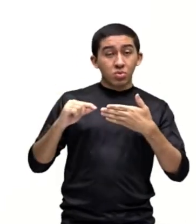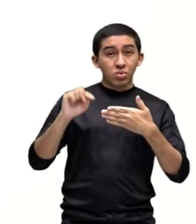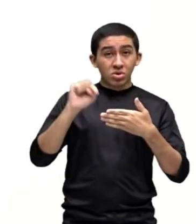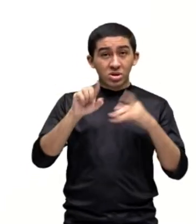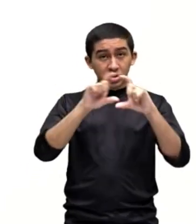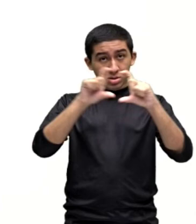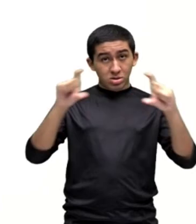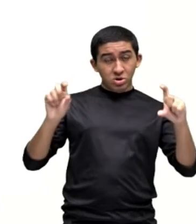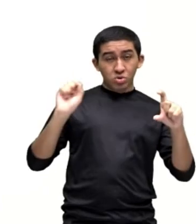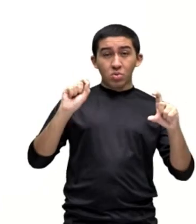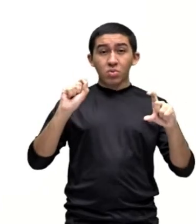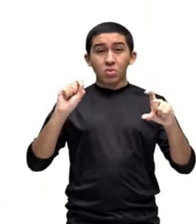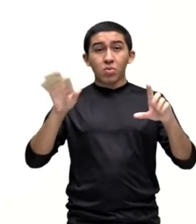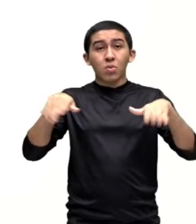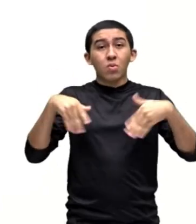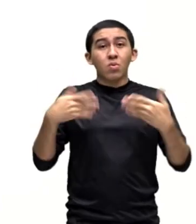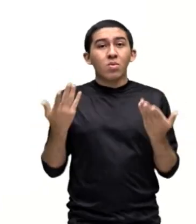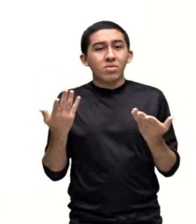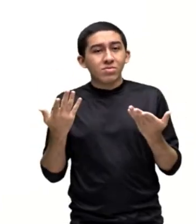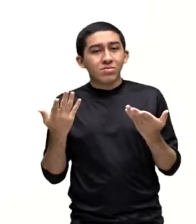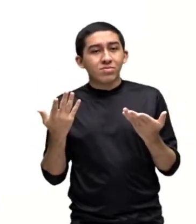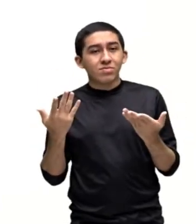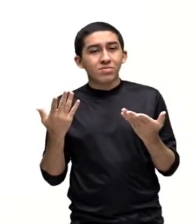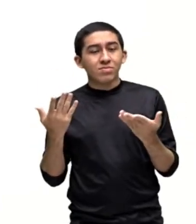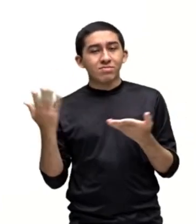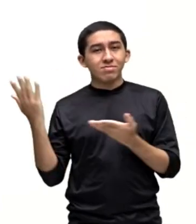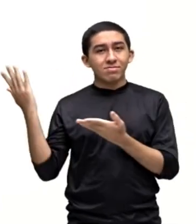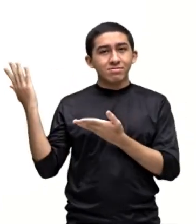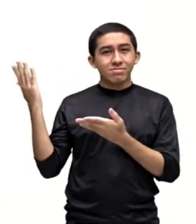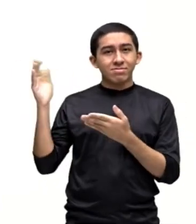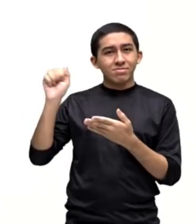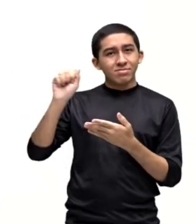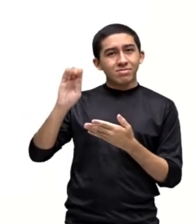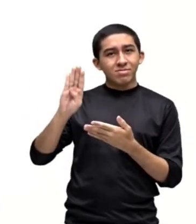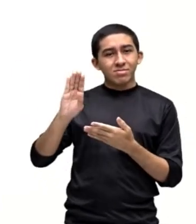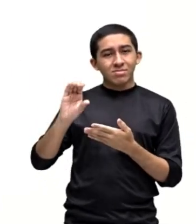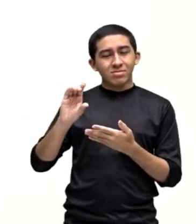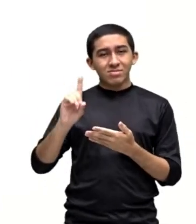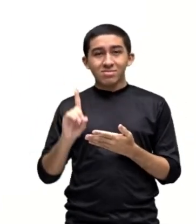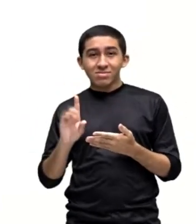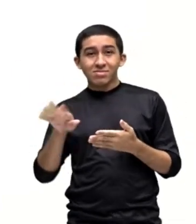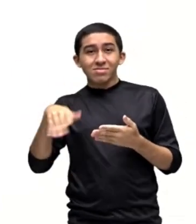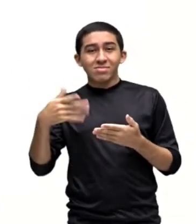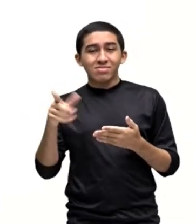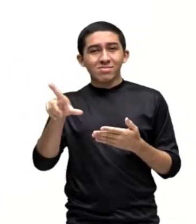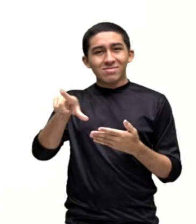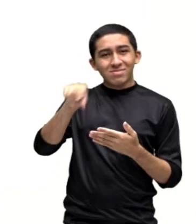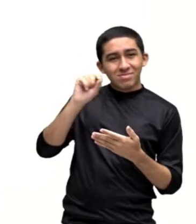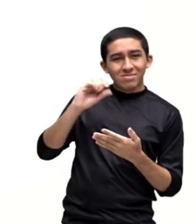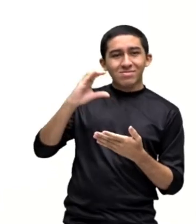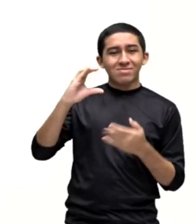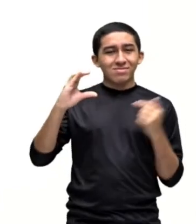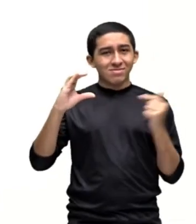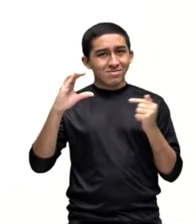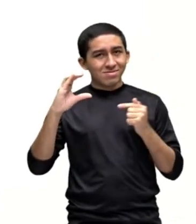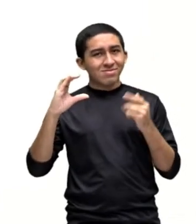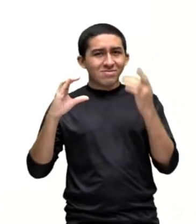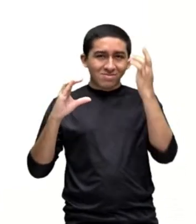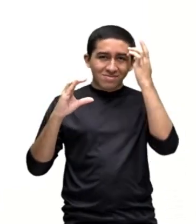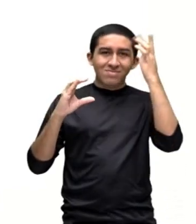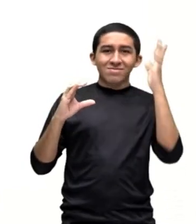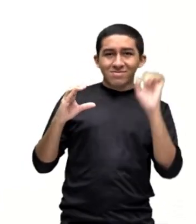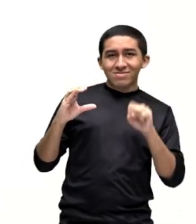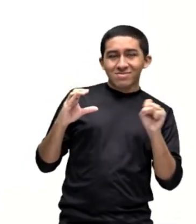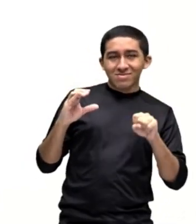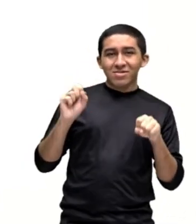trecho é ironia, letra C, tenho certeza que todo mundo pegou muito facilmente a partir da nossa